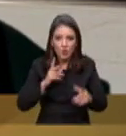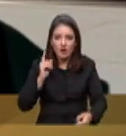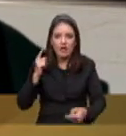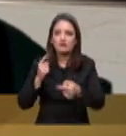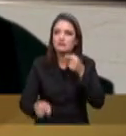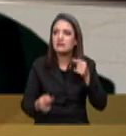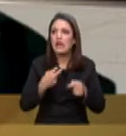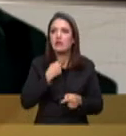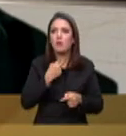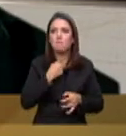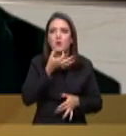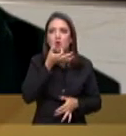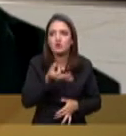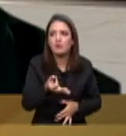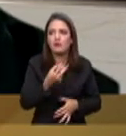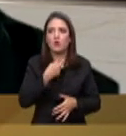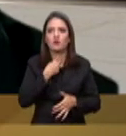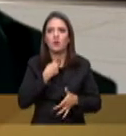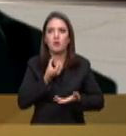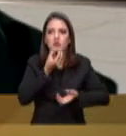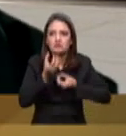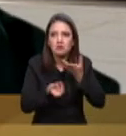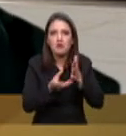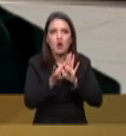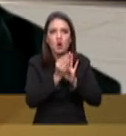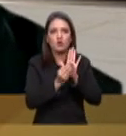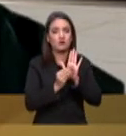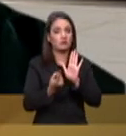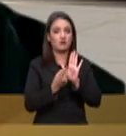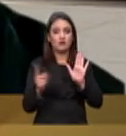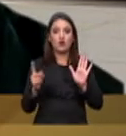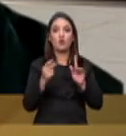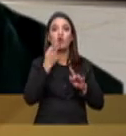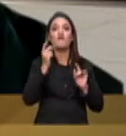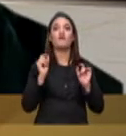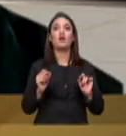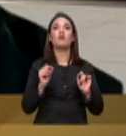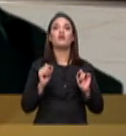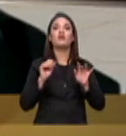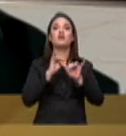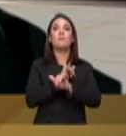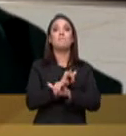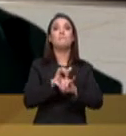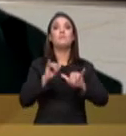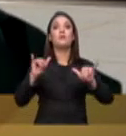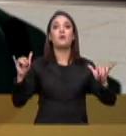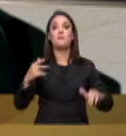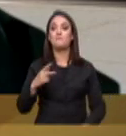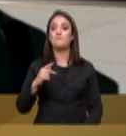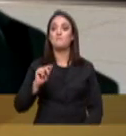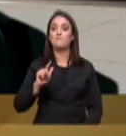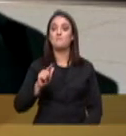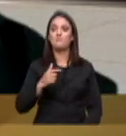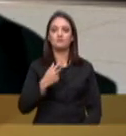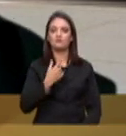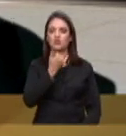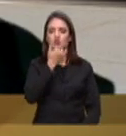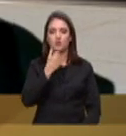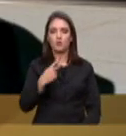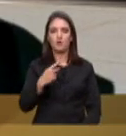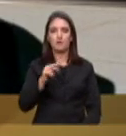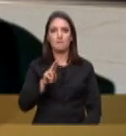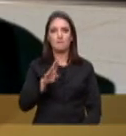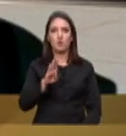liberdade de imprensa e de expressão. Aqui trata-se de publicidade. publicidade eleitoral. Não